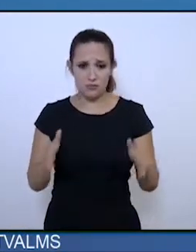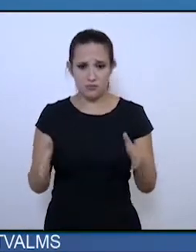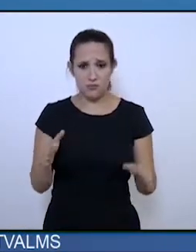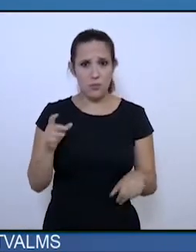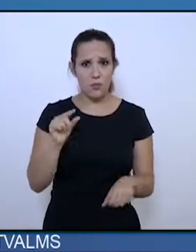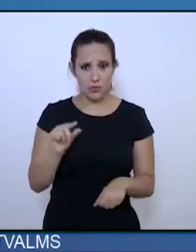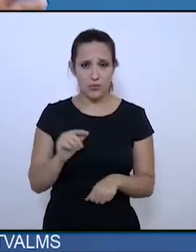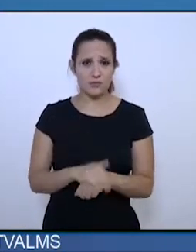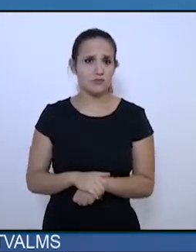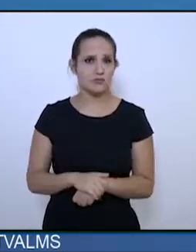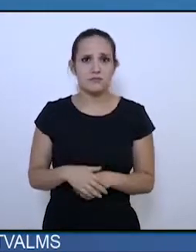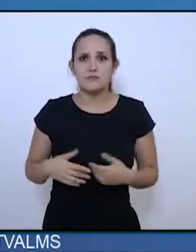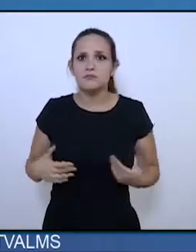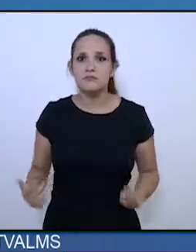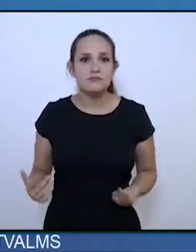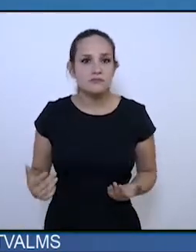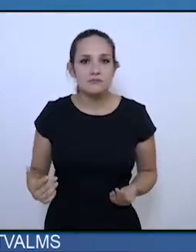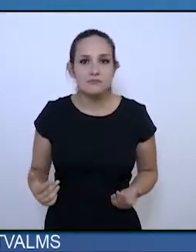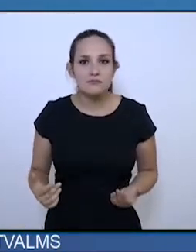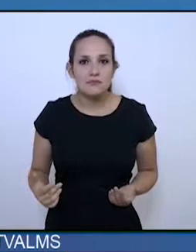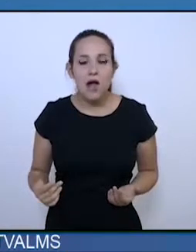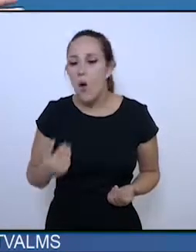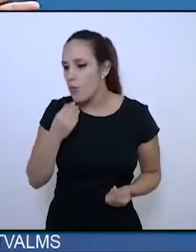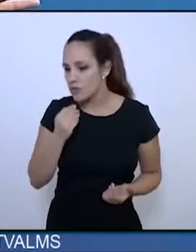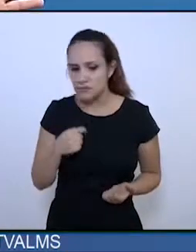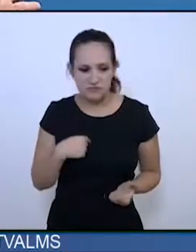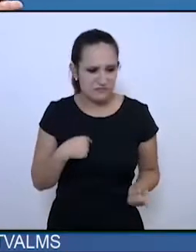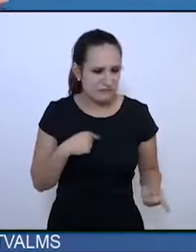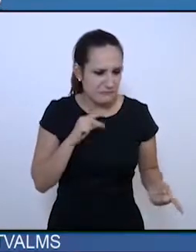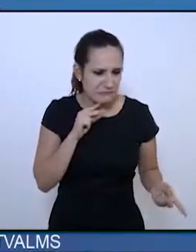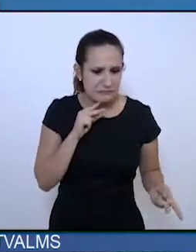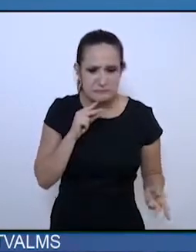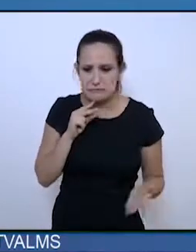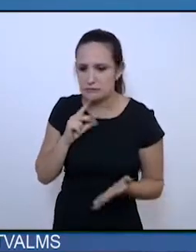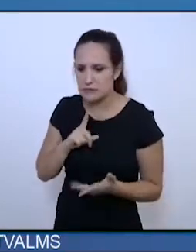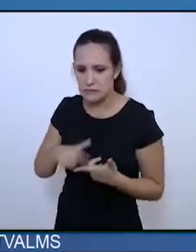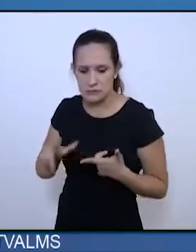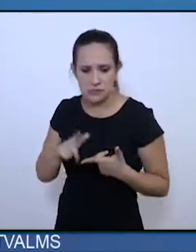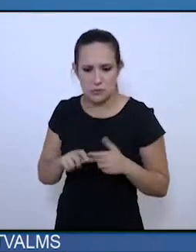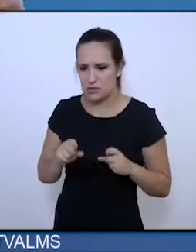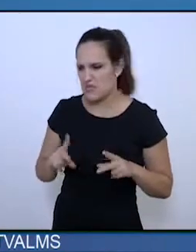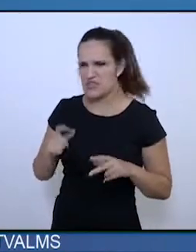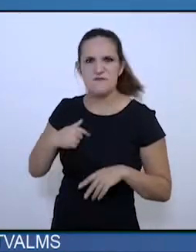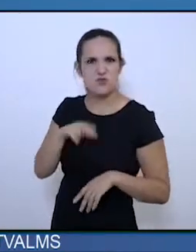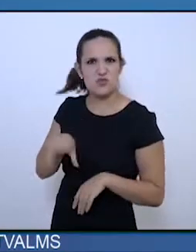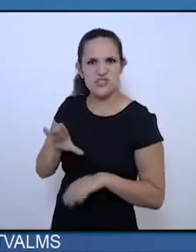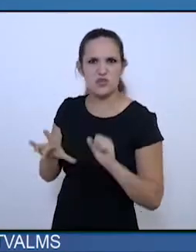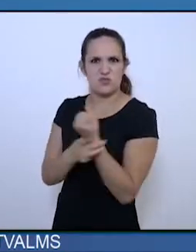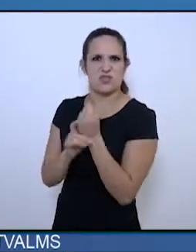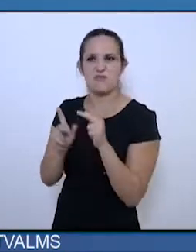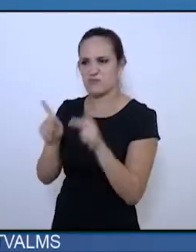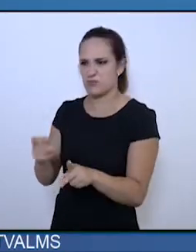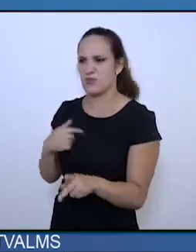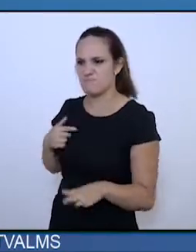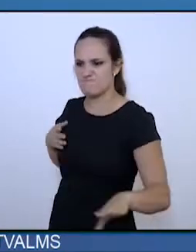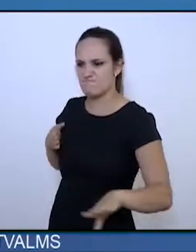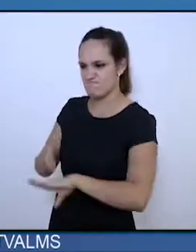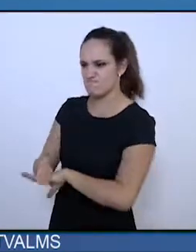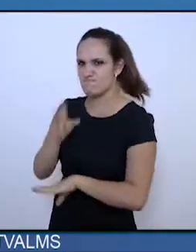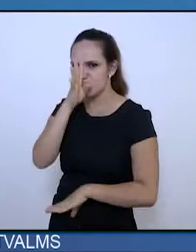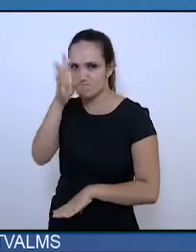República, não viu outra saída a não ser, através da segurança pública, fazer esse malabarismo que está fazendo.